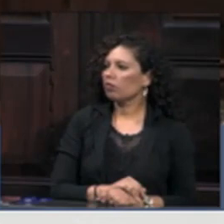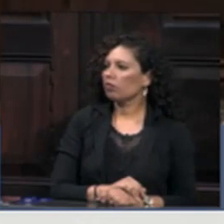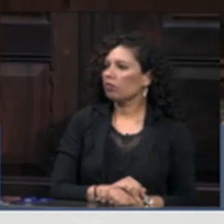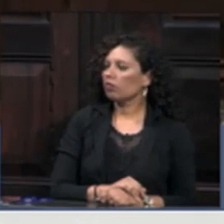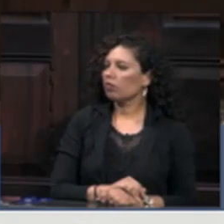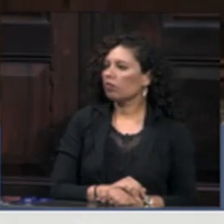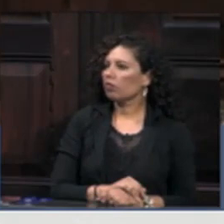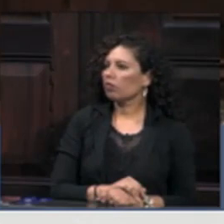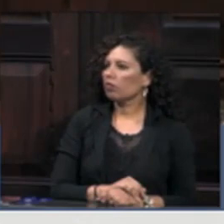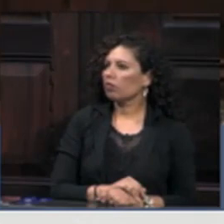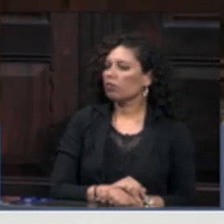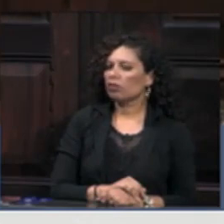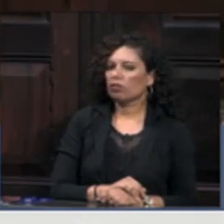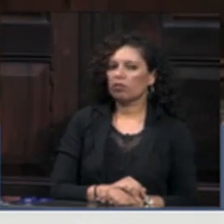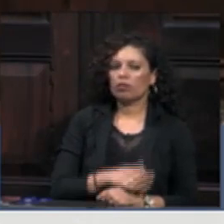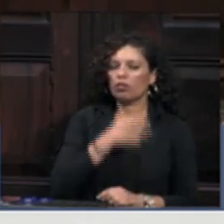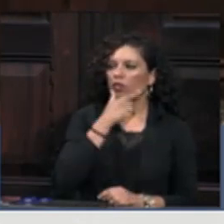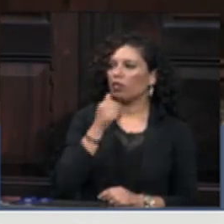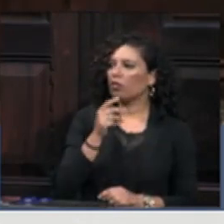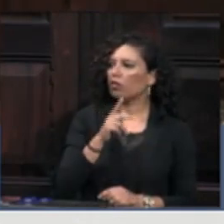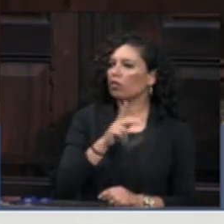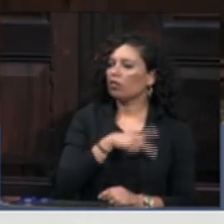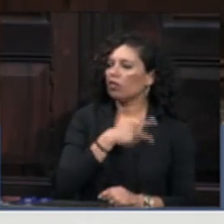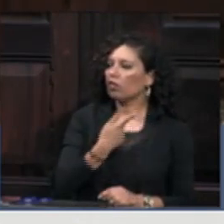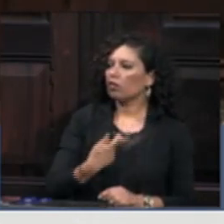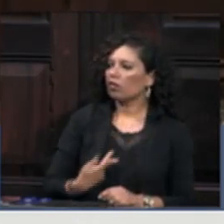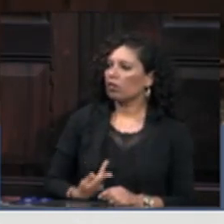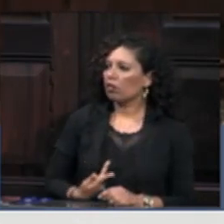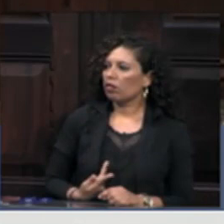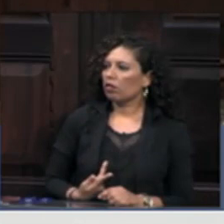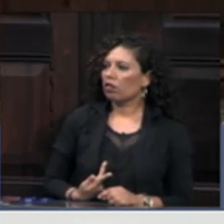presidente, senhoras e senhores deputados,